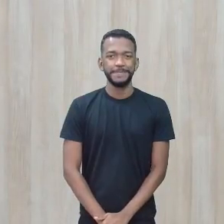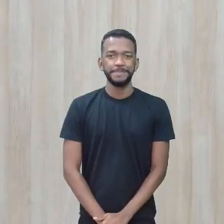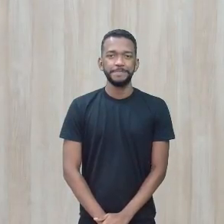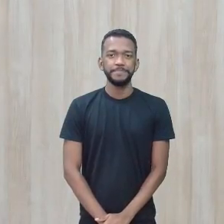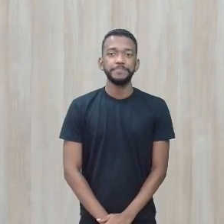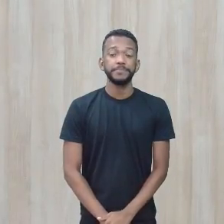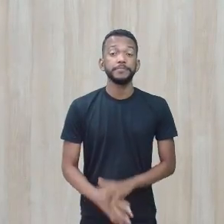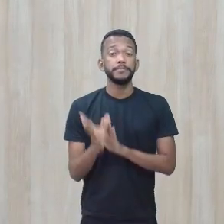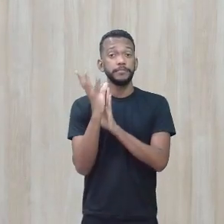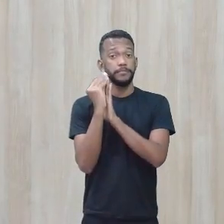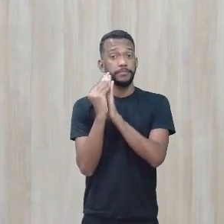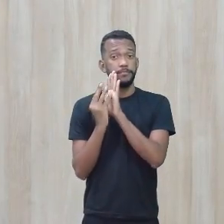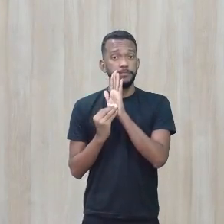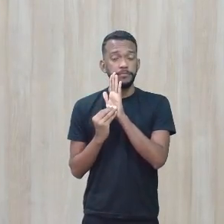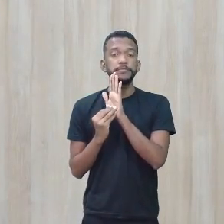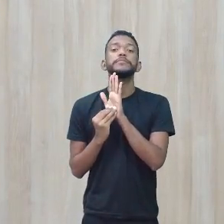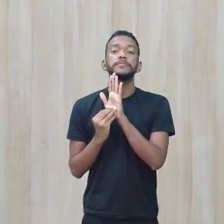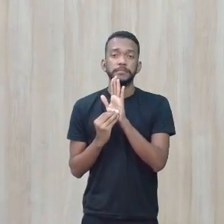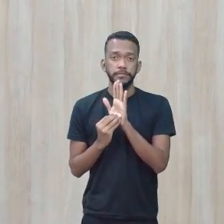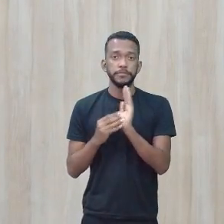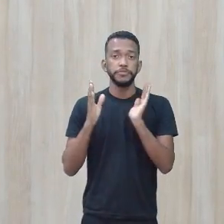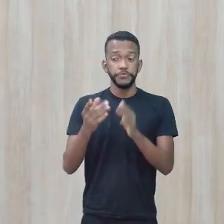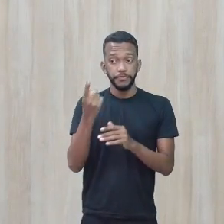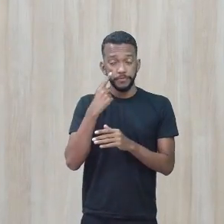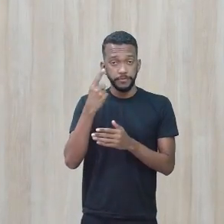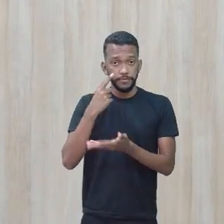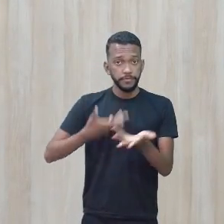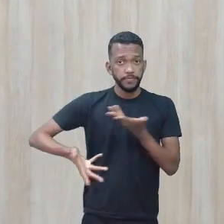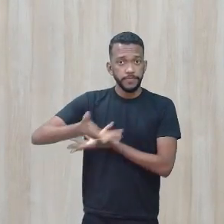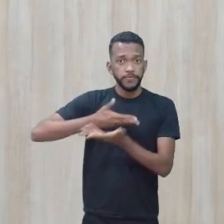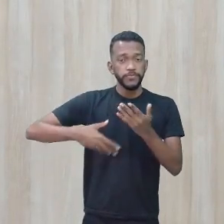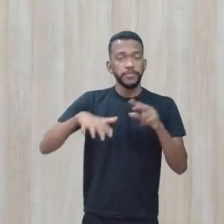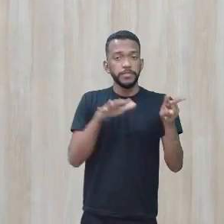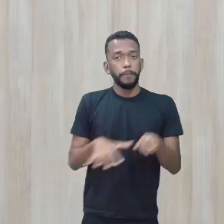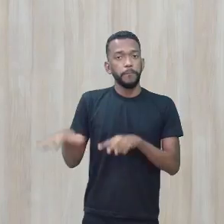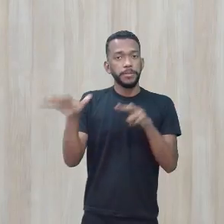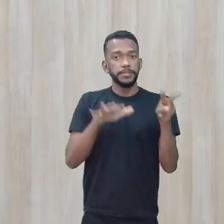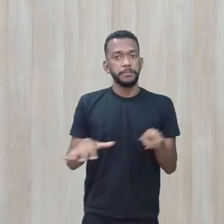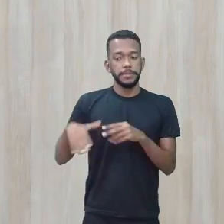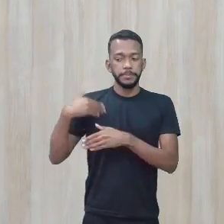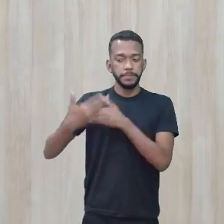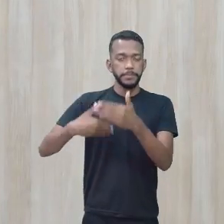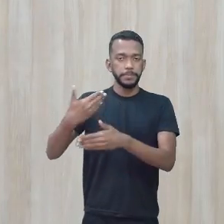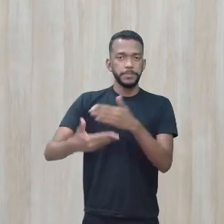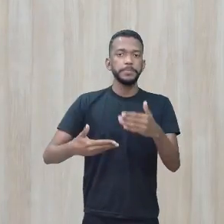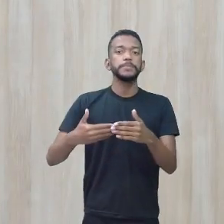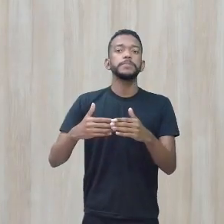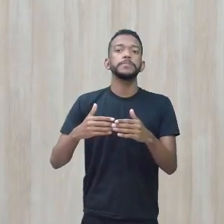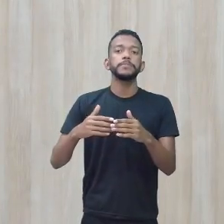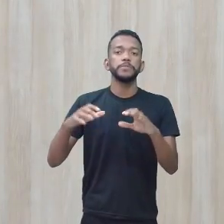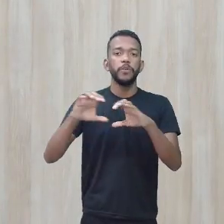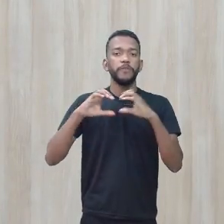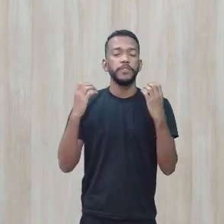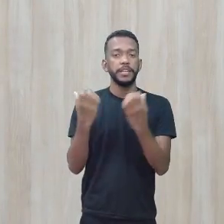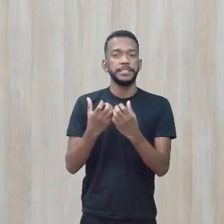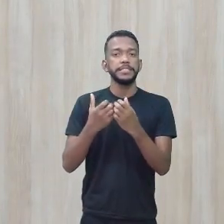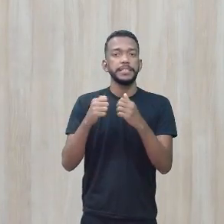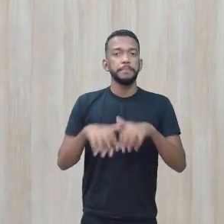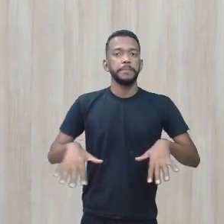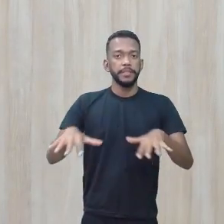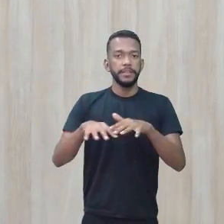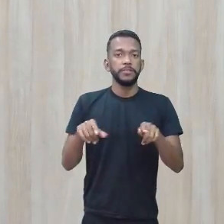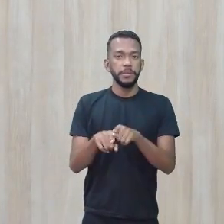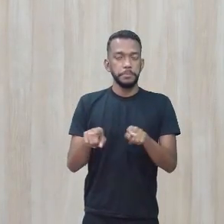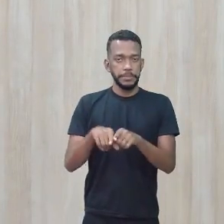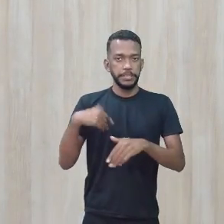Os conteúdos, né, que foram vistos nessas últimas semanas foram conferências ambientais e desenvolvimento sustentável.